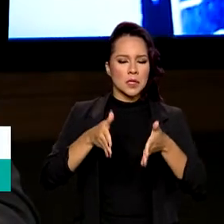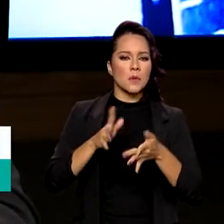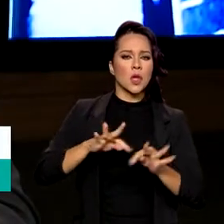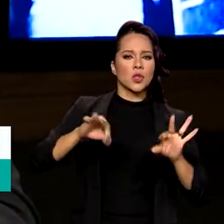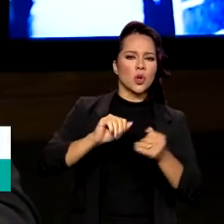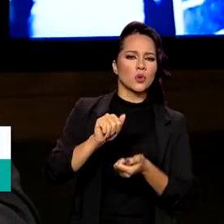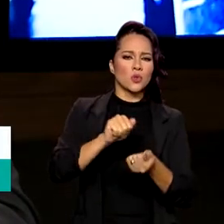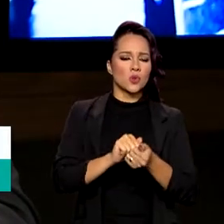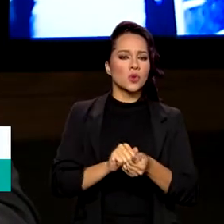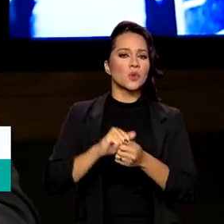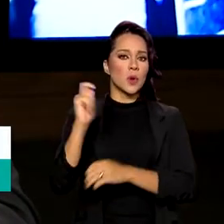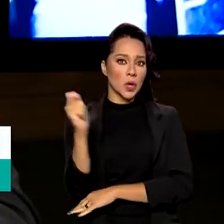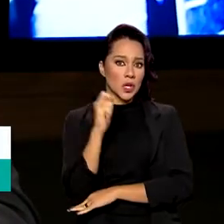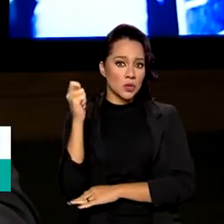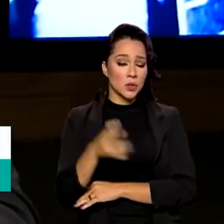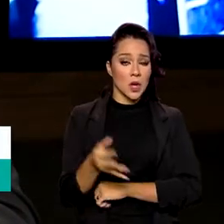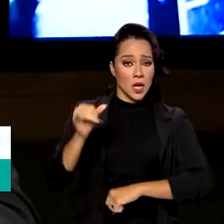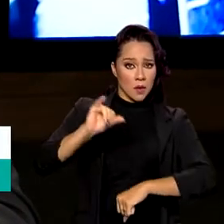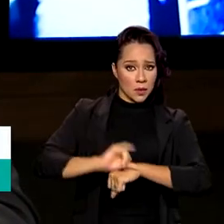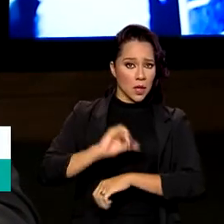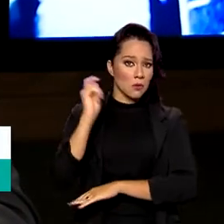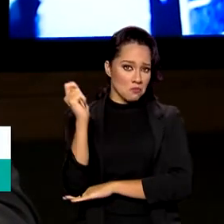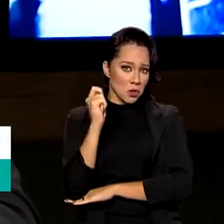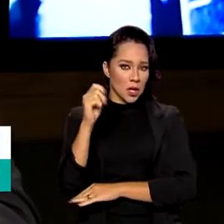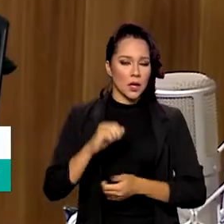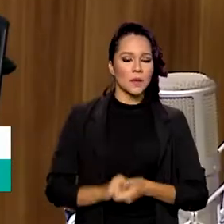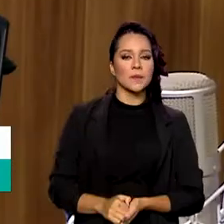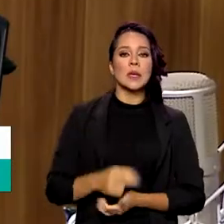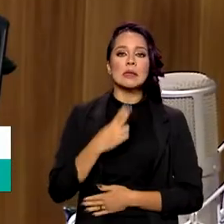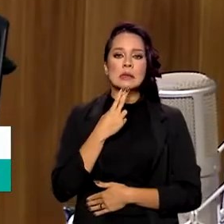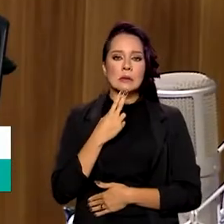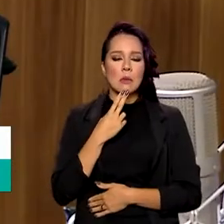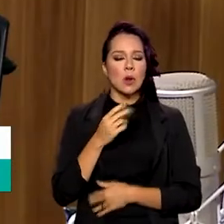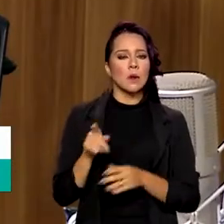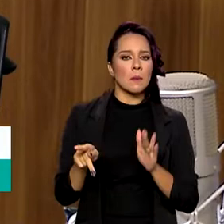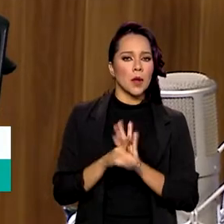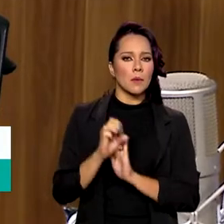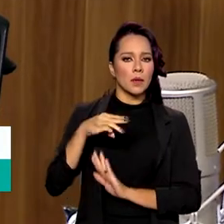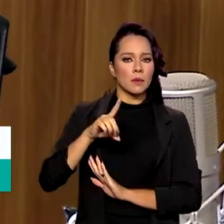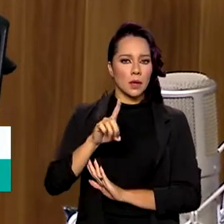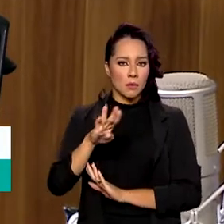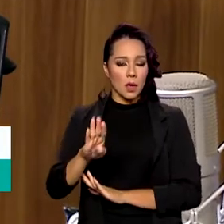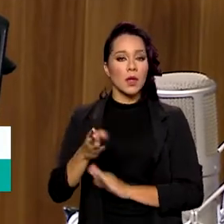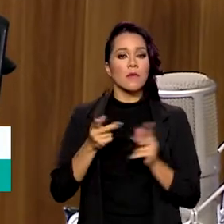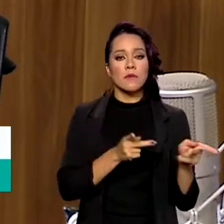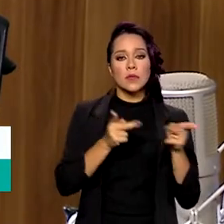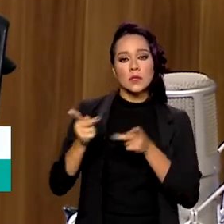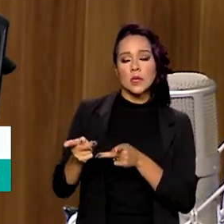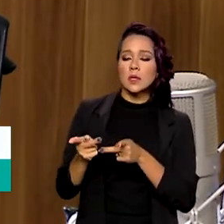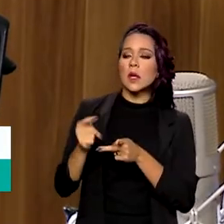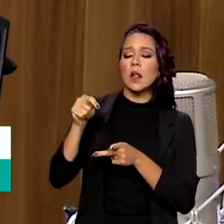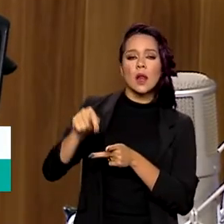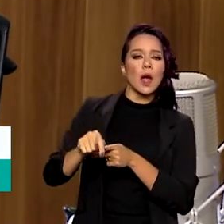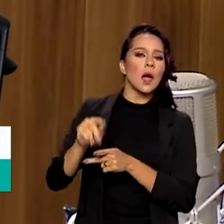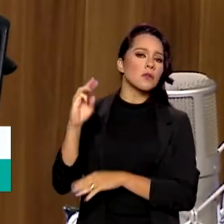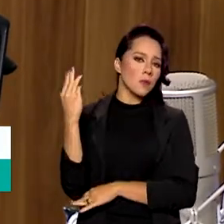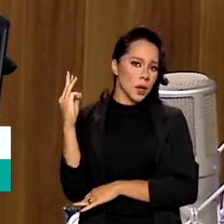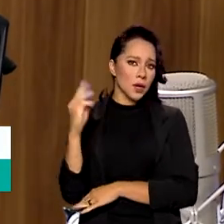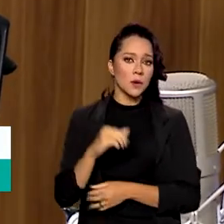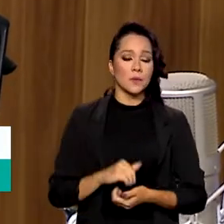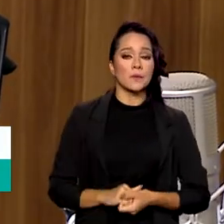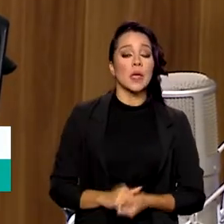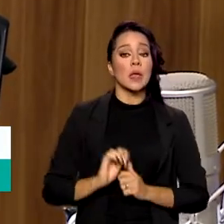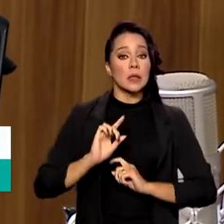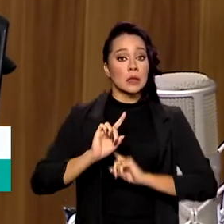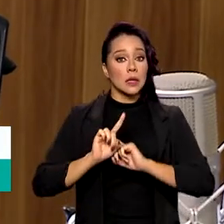pelo Rio Grande do Sul na capital Porto Alegre do MDB visita o mercado reviver em São Luís no Maranhão